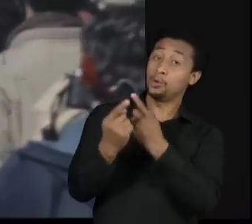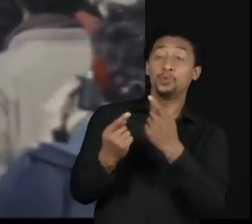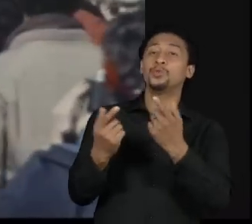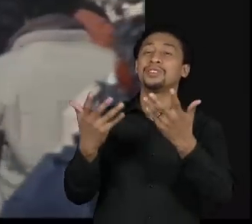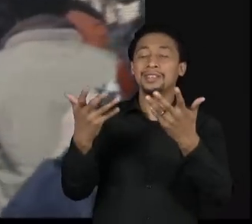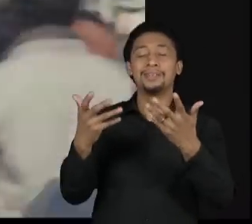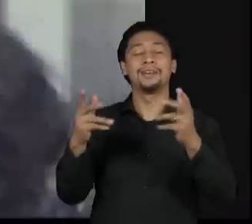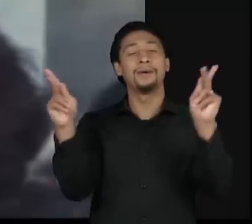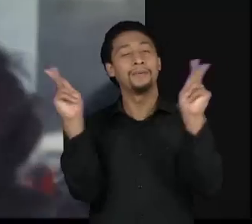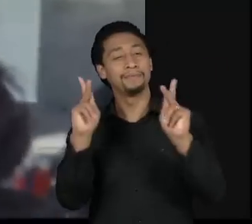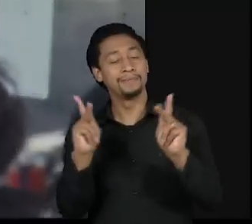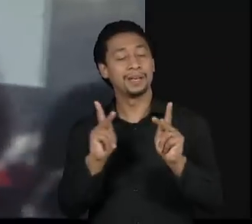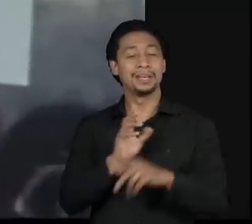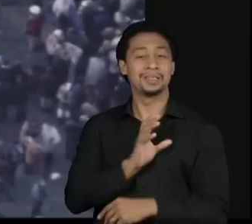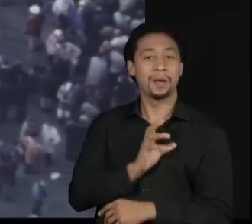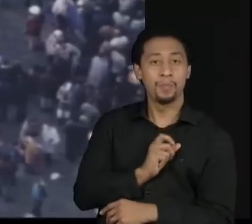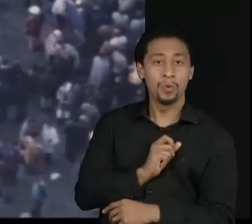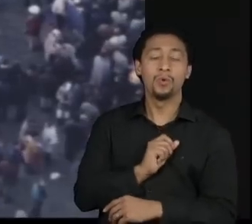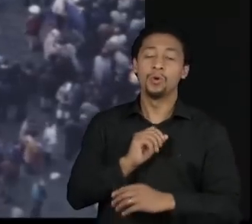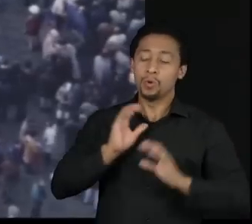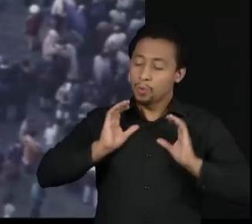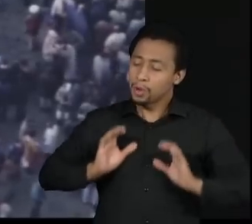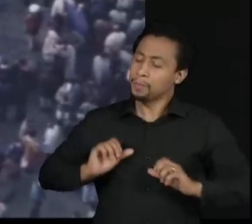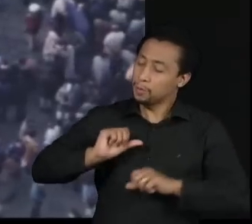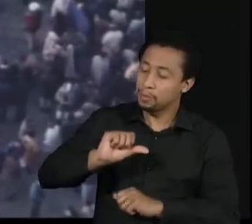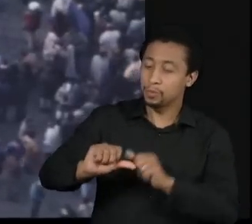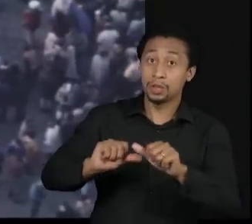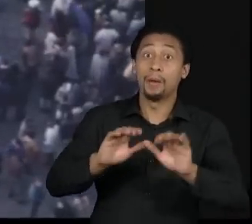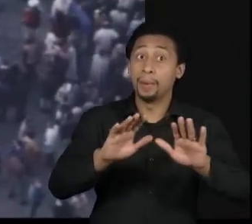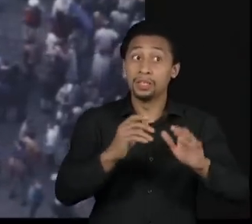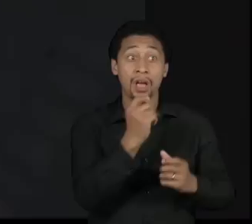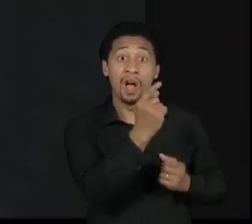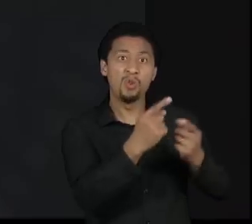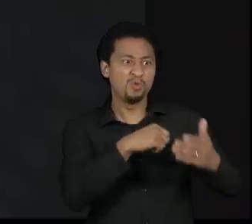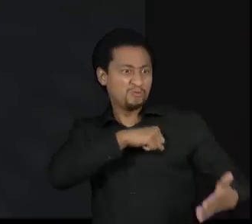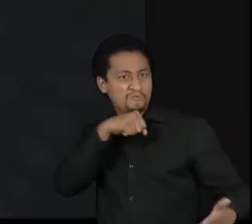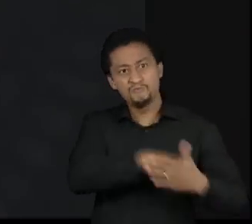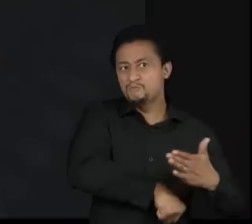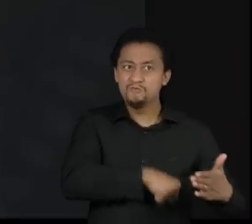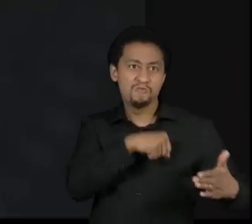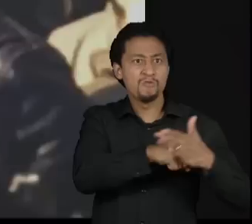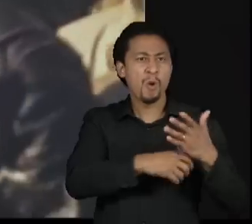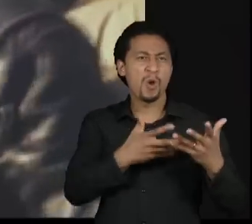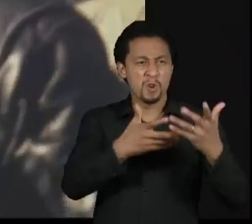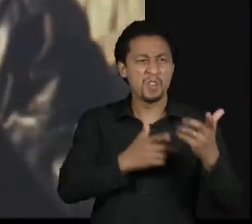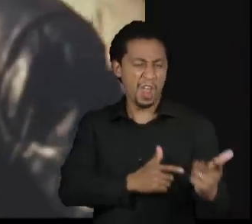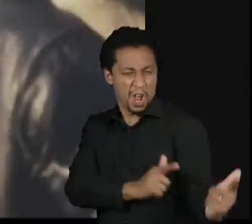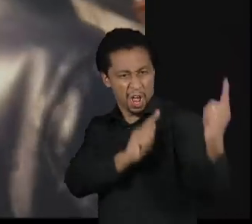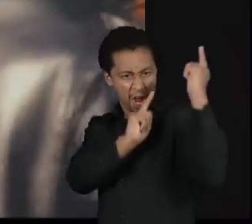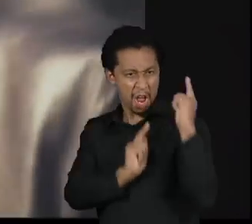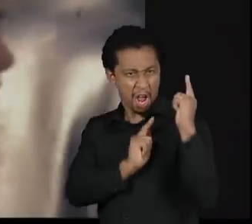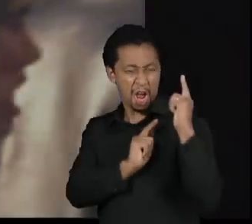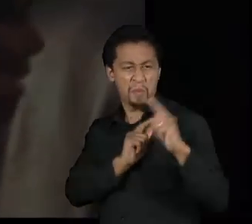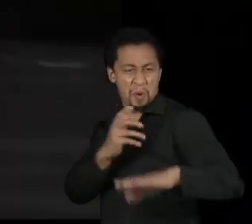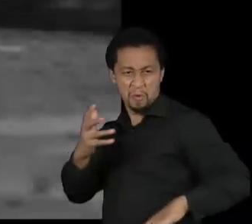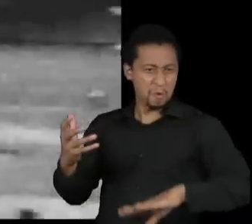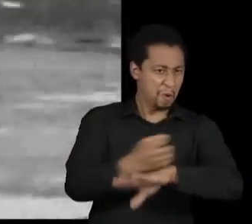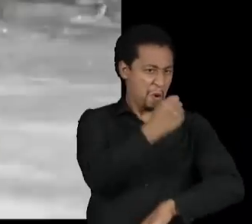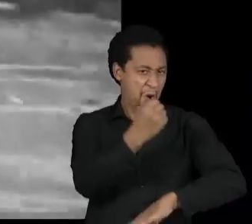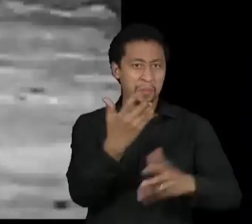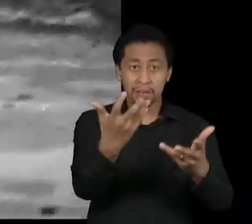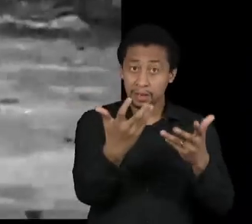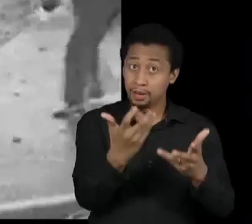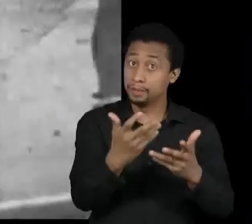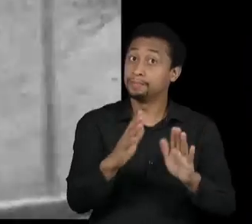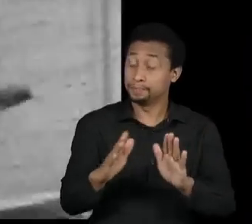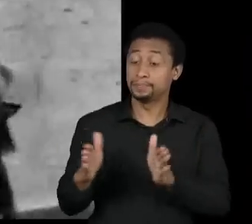de comportamento, outros propunham a luta armada e a tomada do poder. Em maio